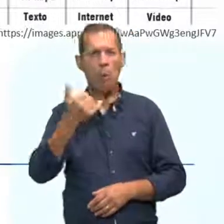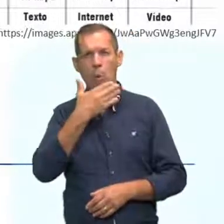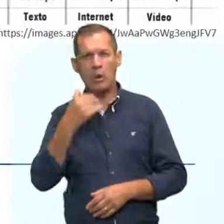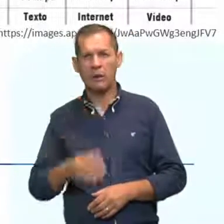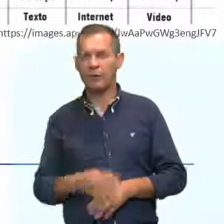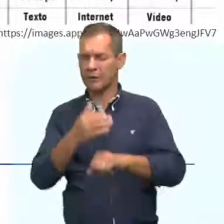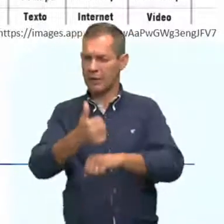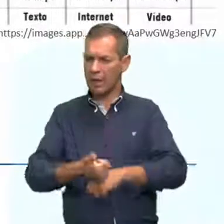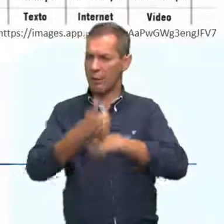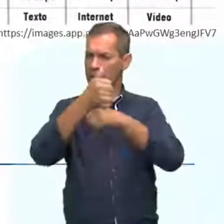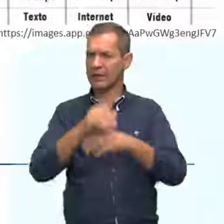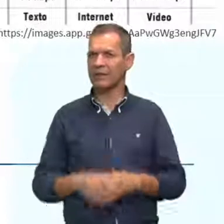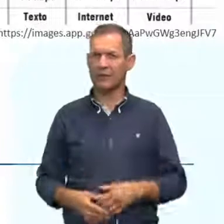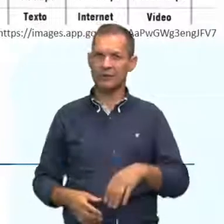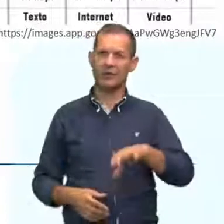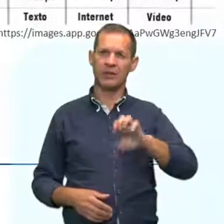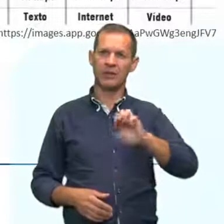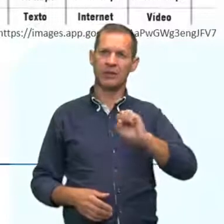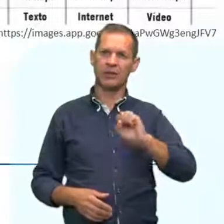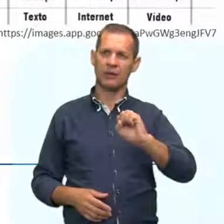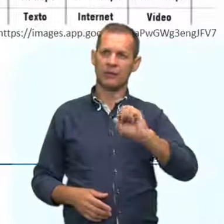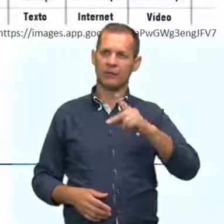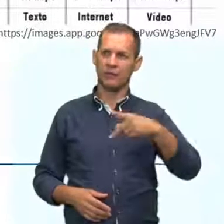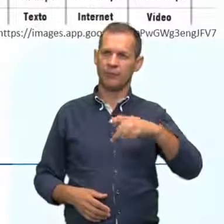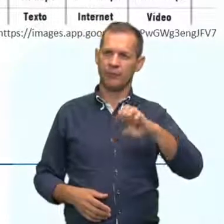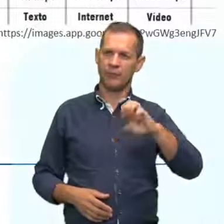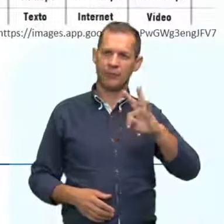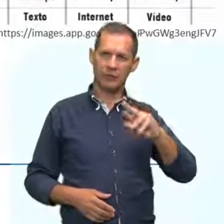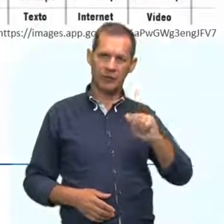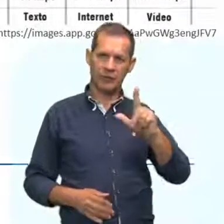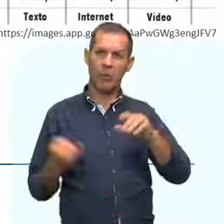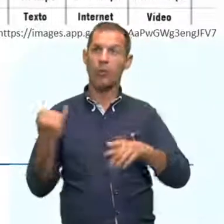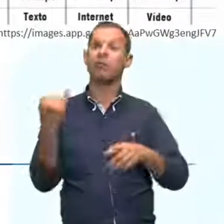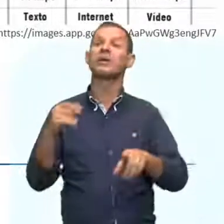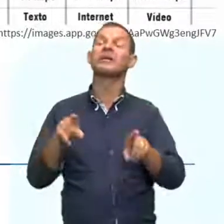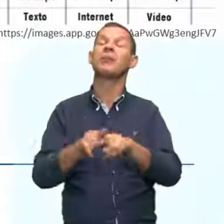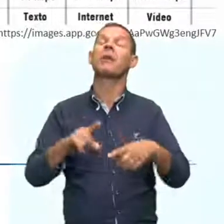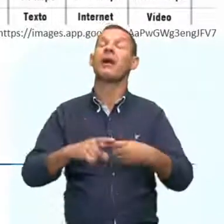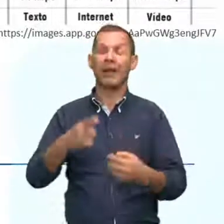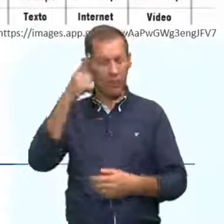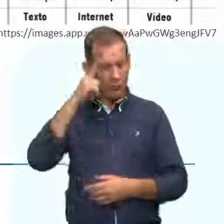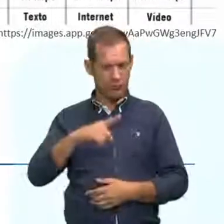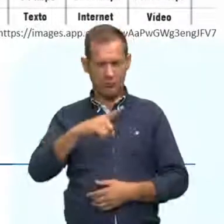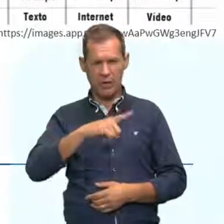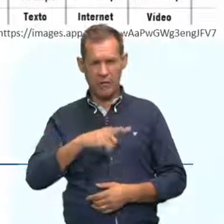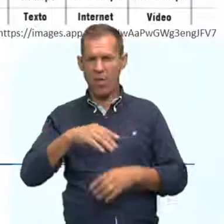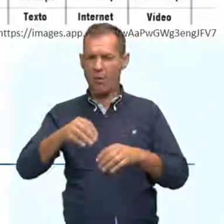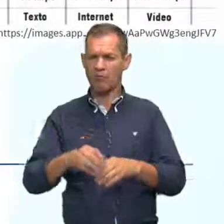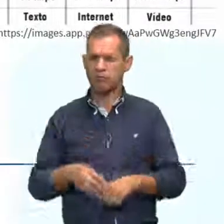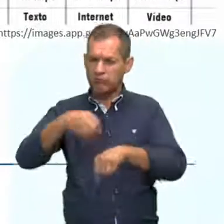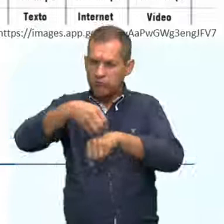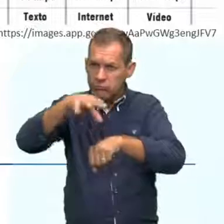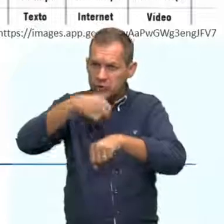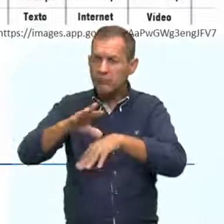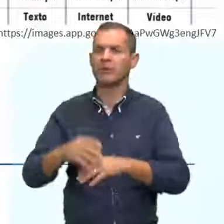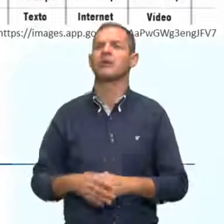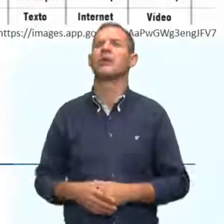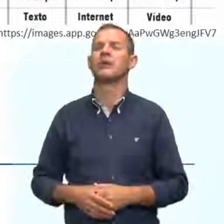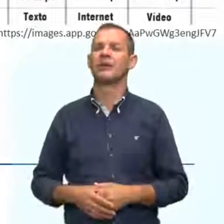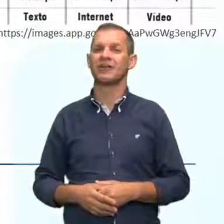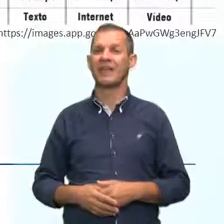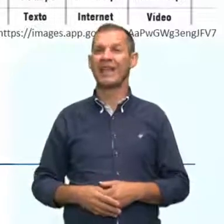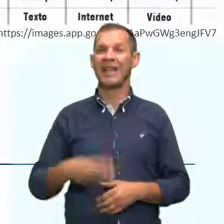na eficiência espectral. Isso é muito importante, eficiência espectral. Ele consegue dar transmissão de